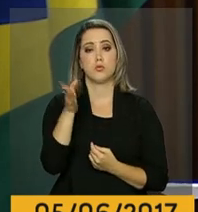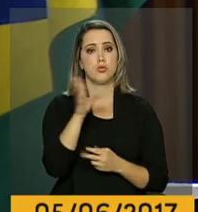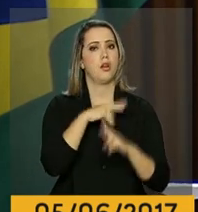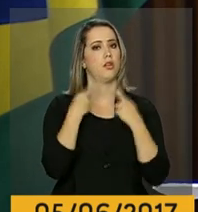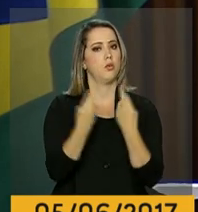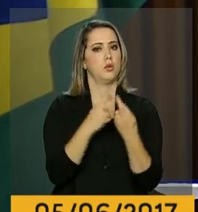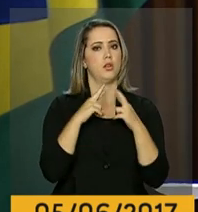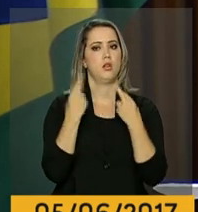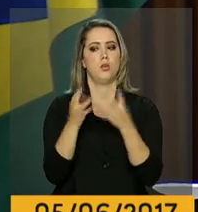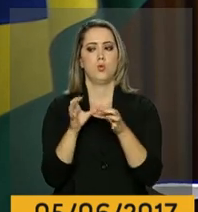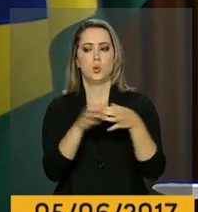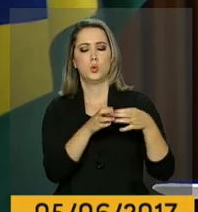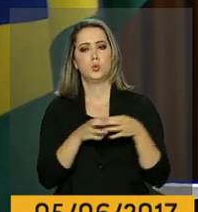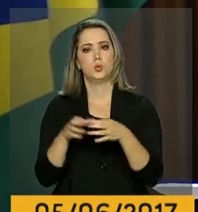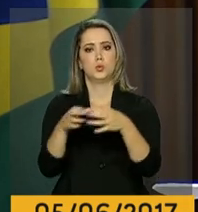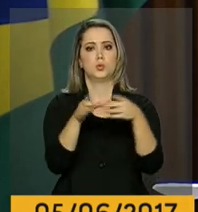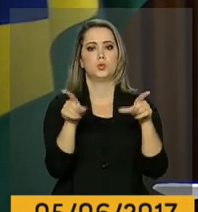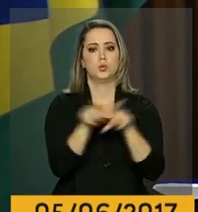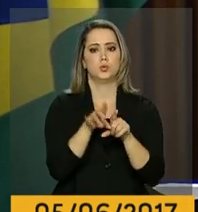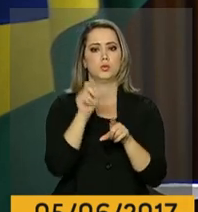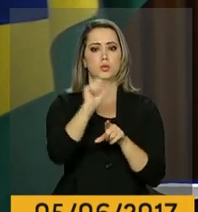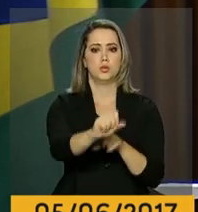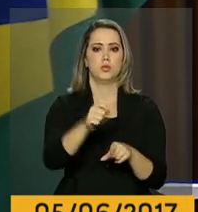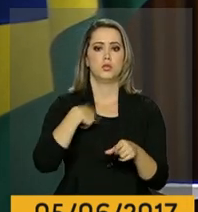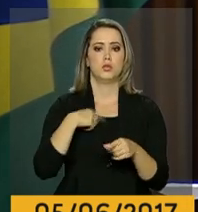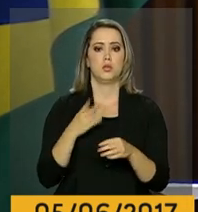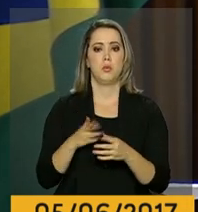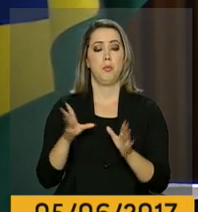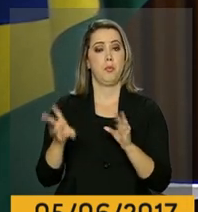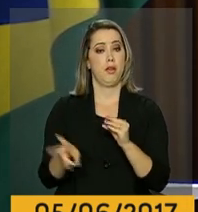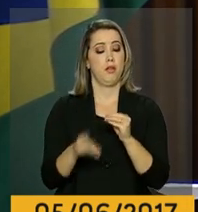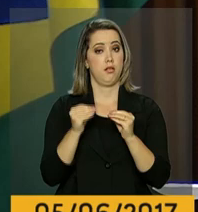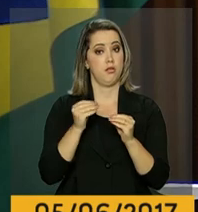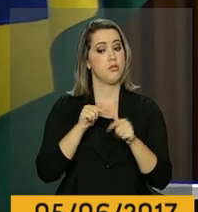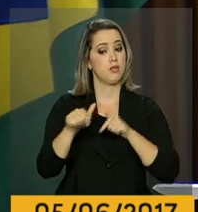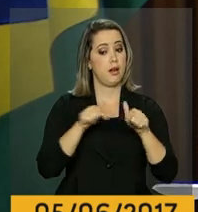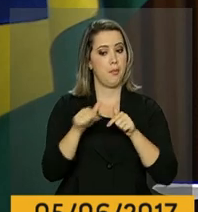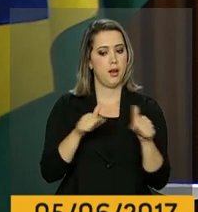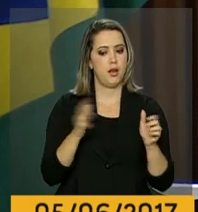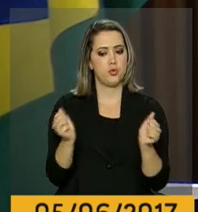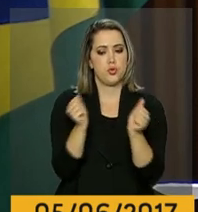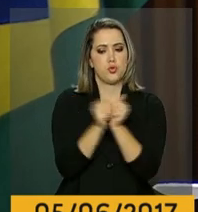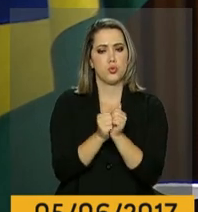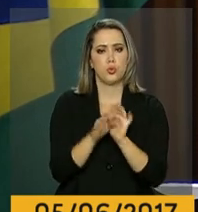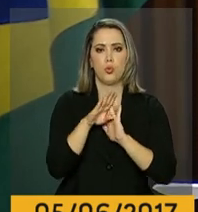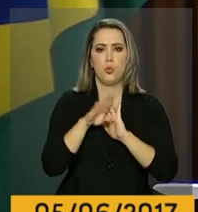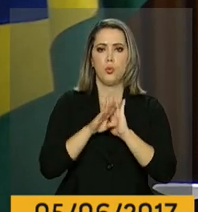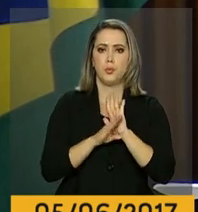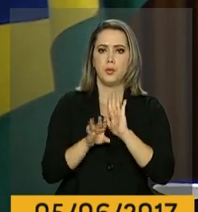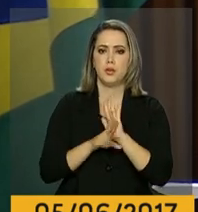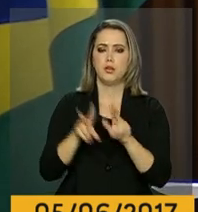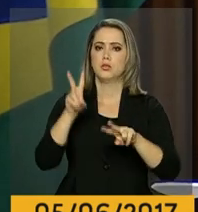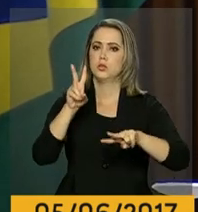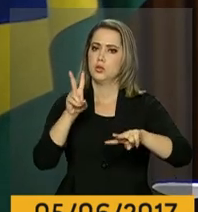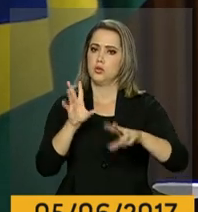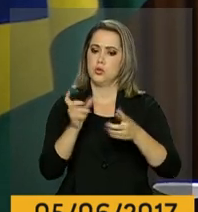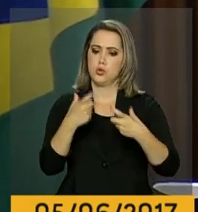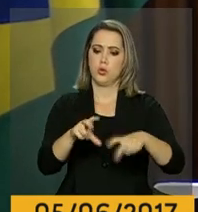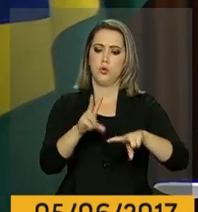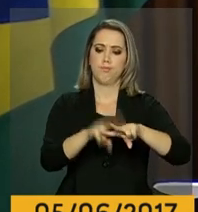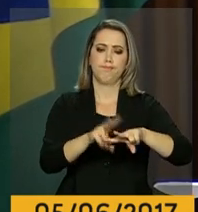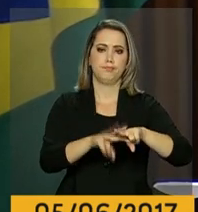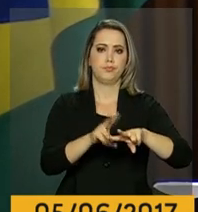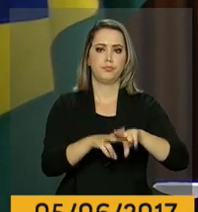reuniões com secretário de segurança governadores para implementar ess esse plano eh prisional eh no